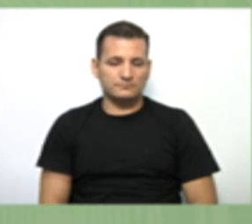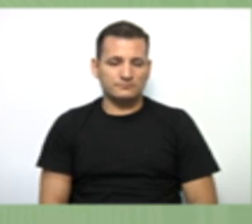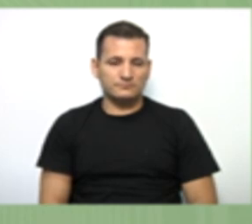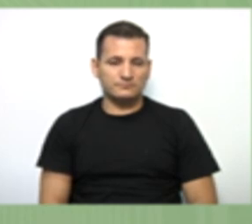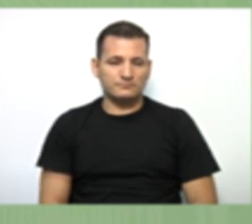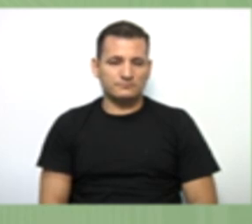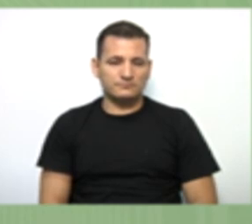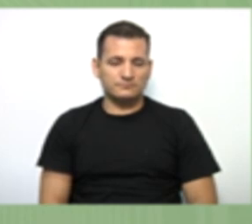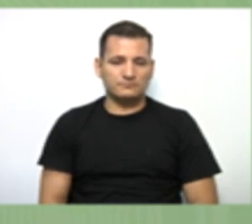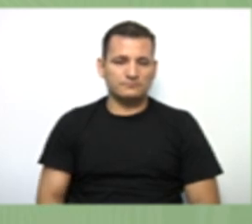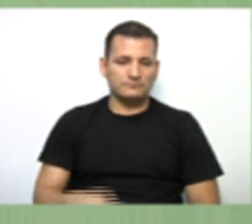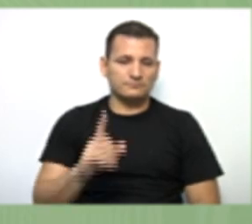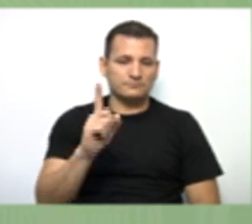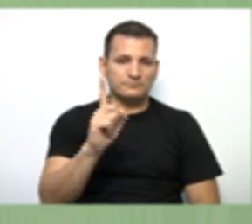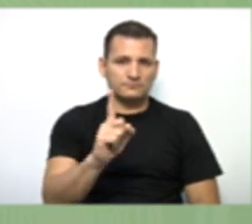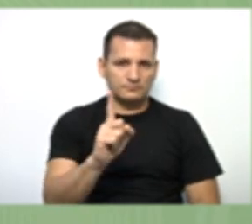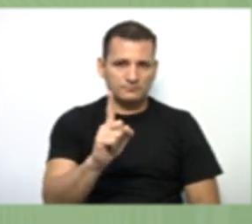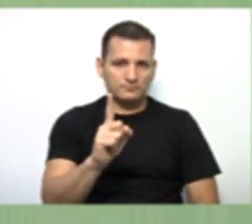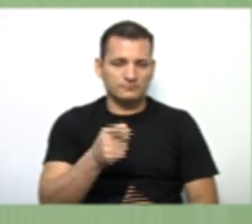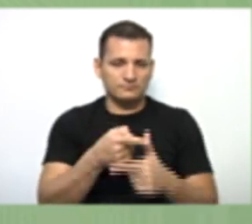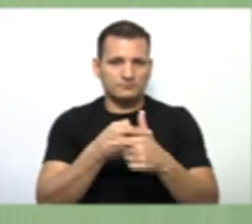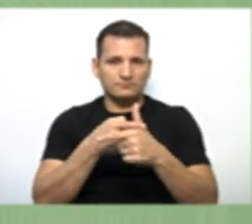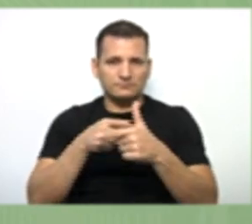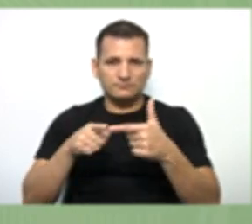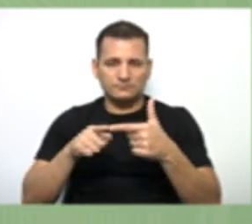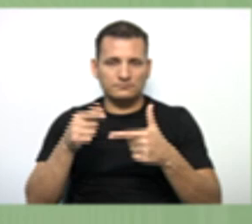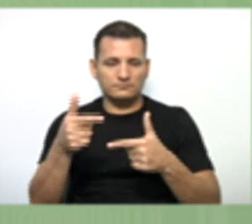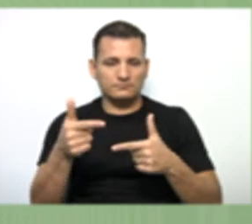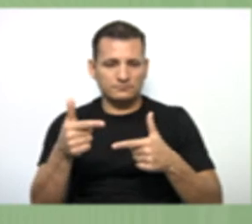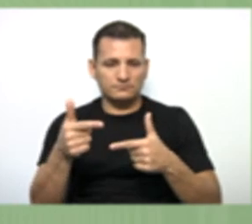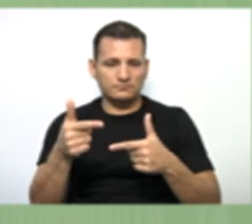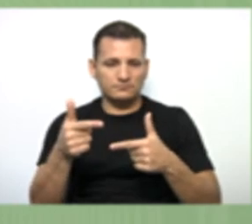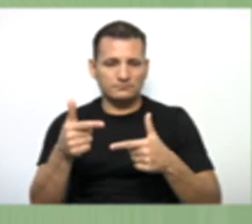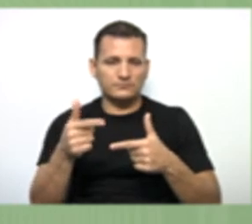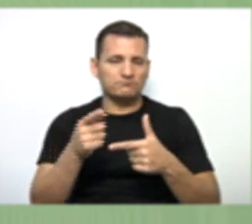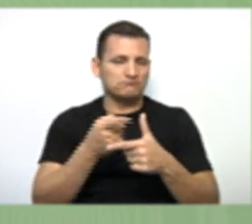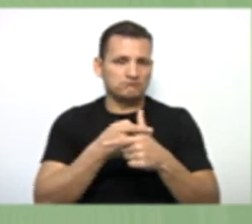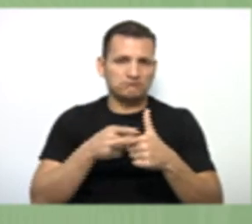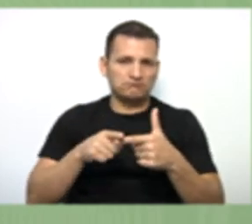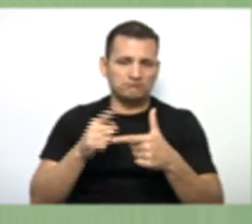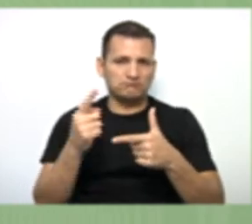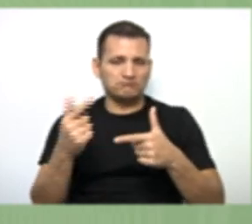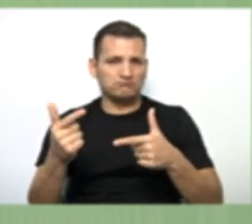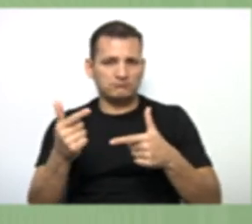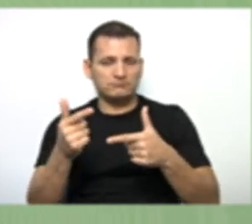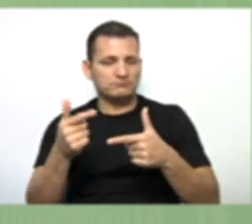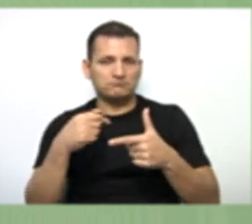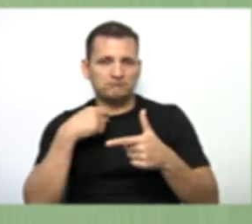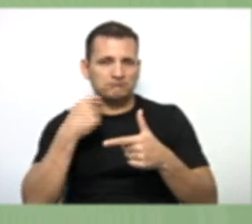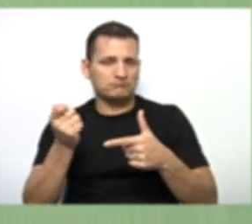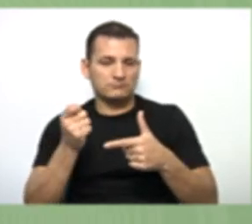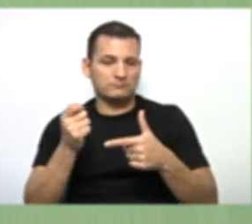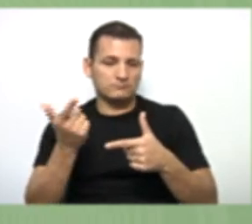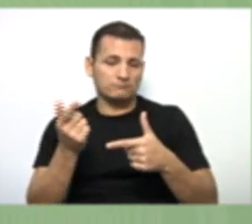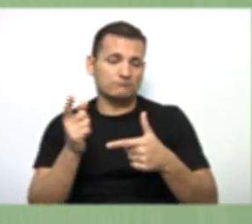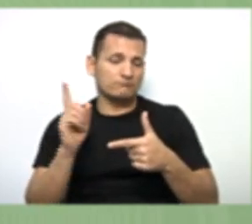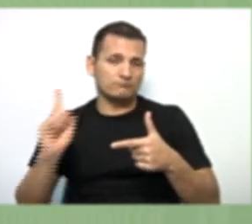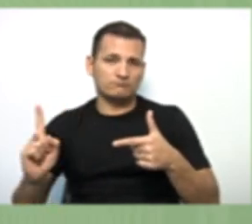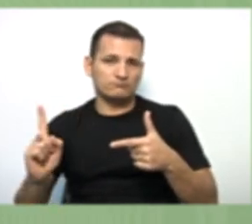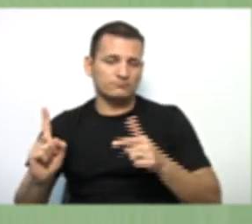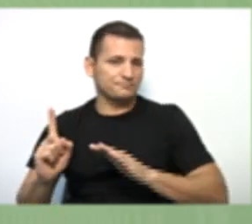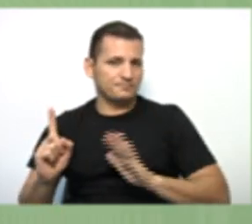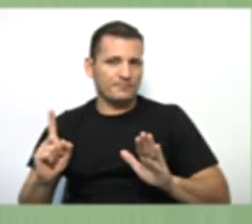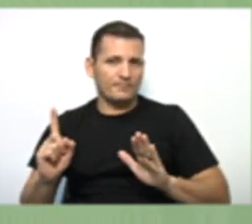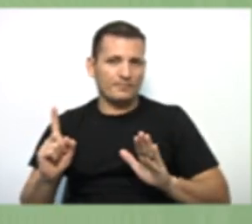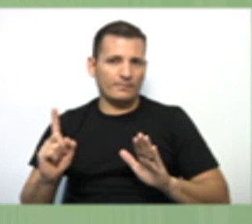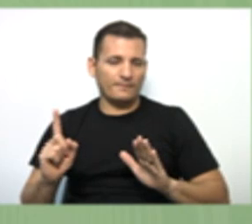Se eu pegar 1 dividido por 2, não tem como dividir 1, então é 1 mesmo. 1 na base 10 é 1.